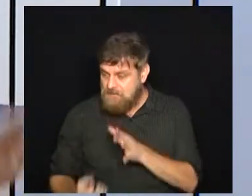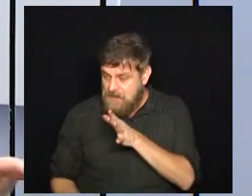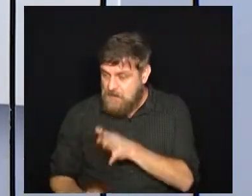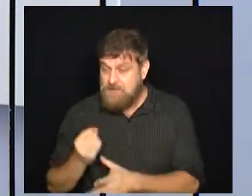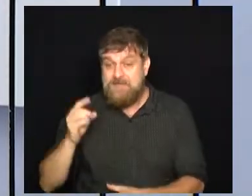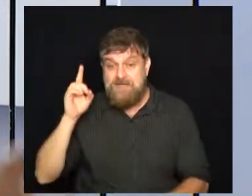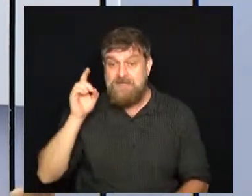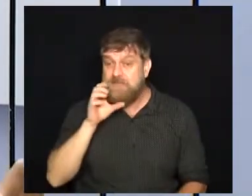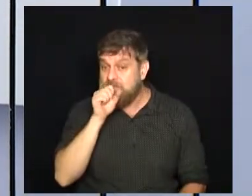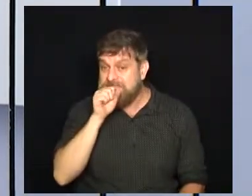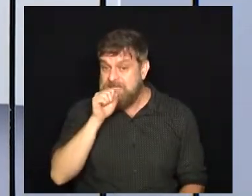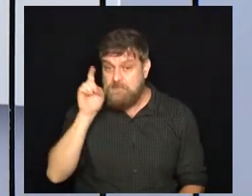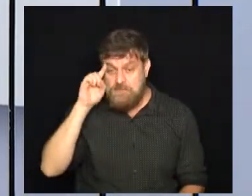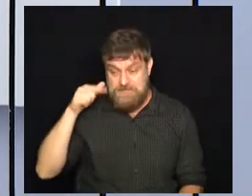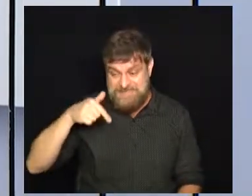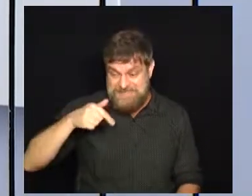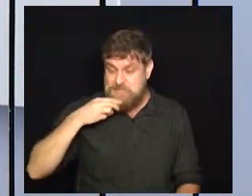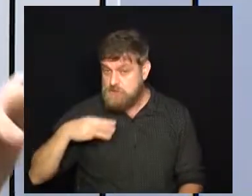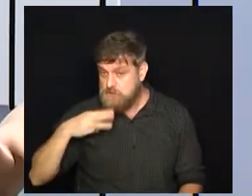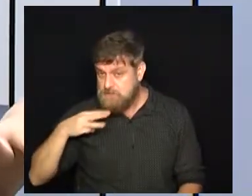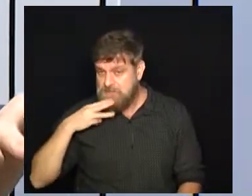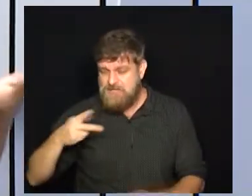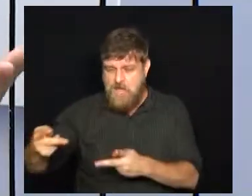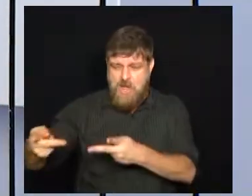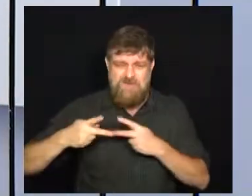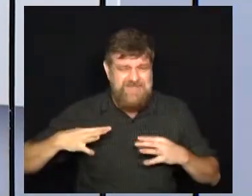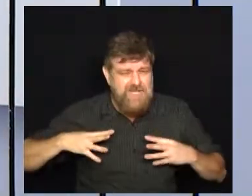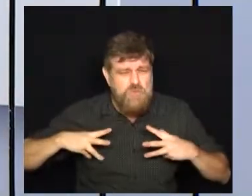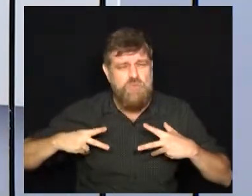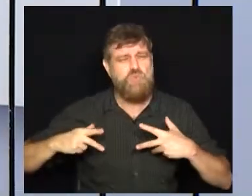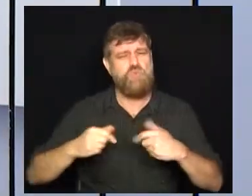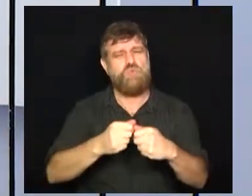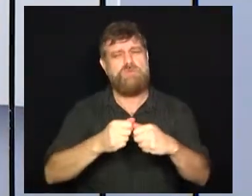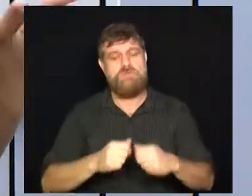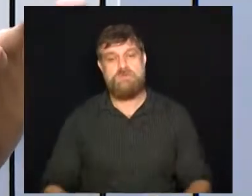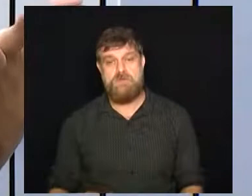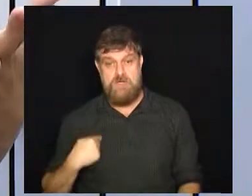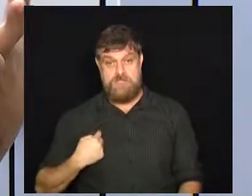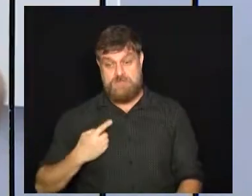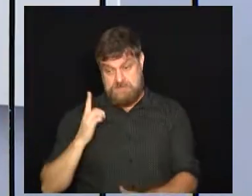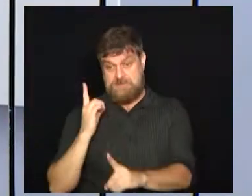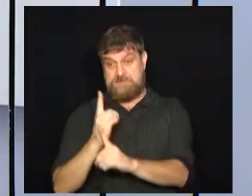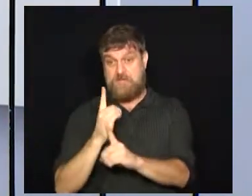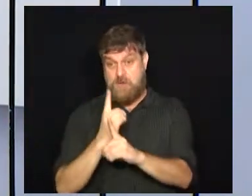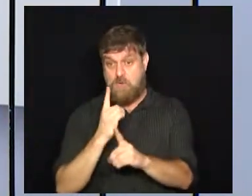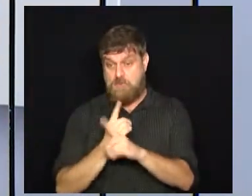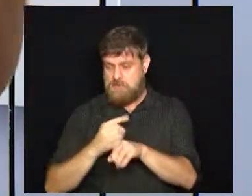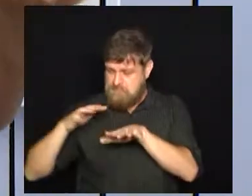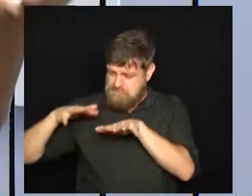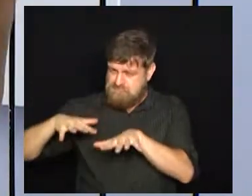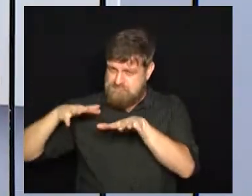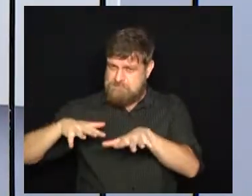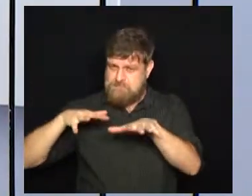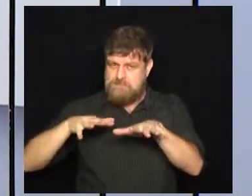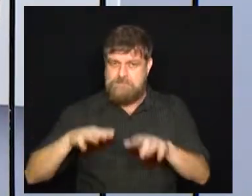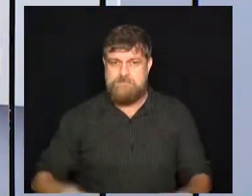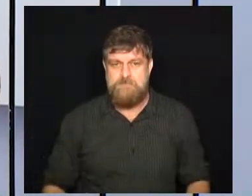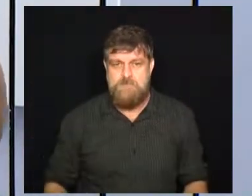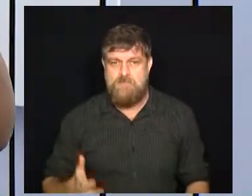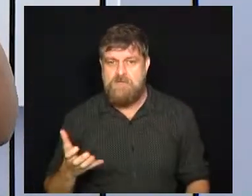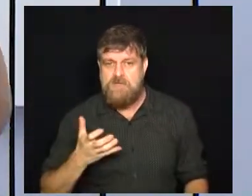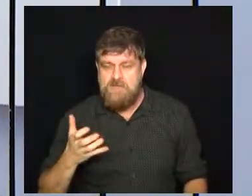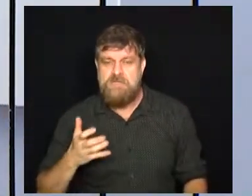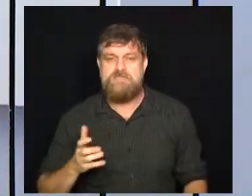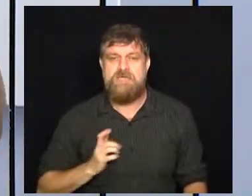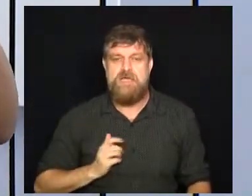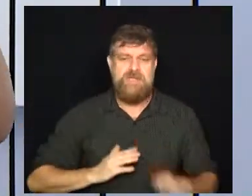no sábado, dia 7 de março. Convite para todo mundo. A gente se encontra, né? Quiserem recorrer,